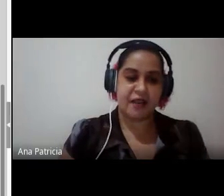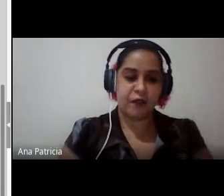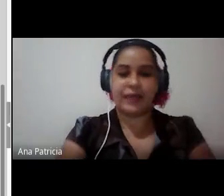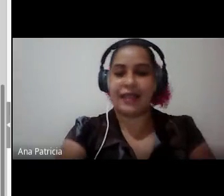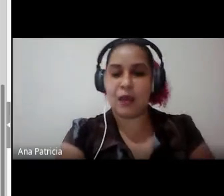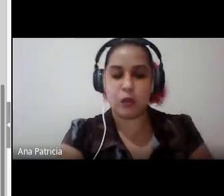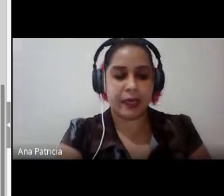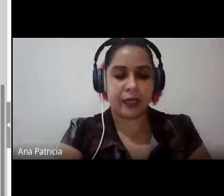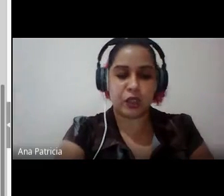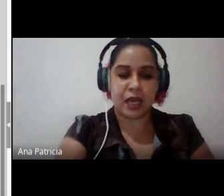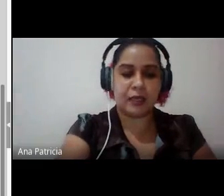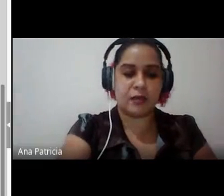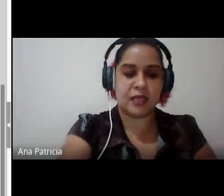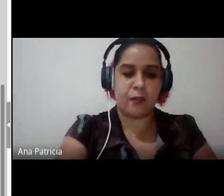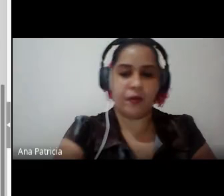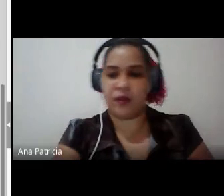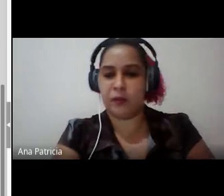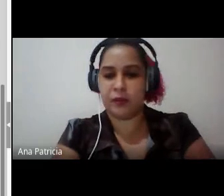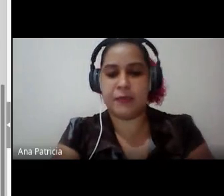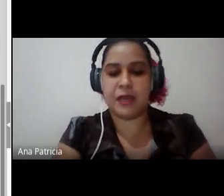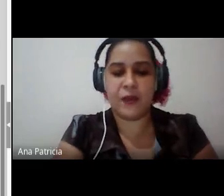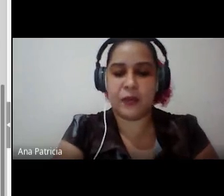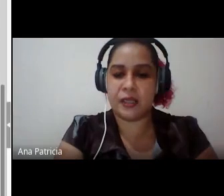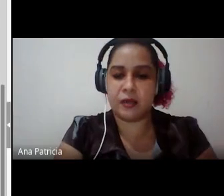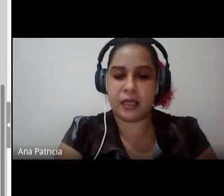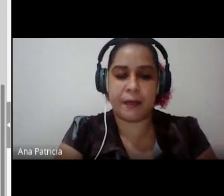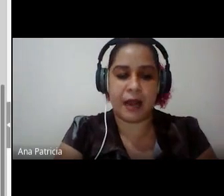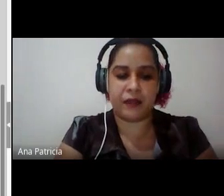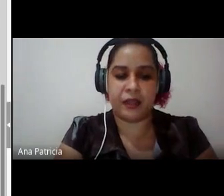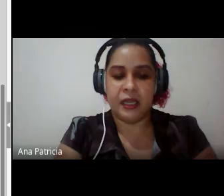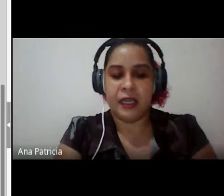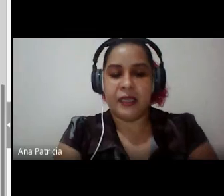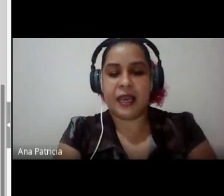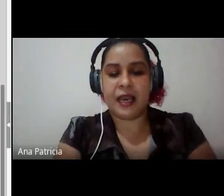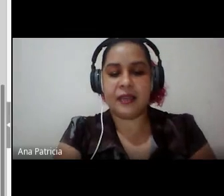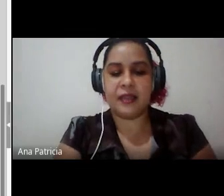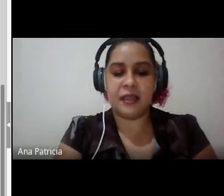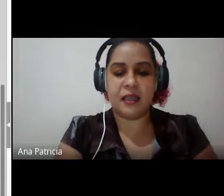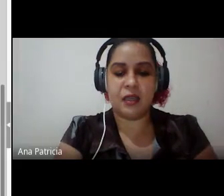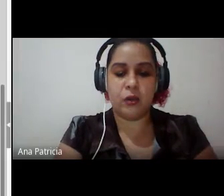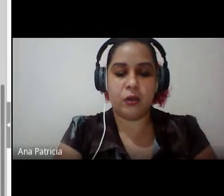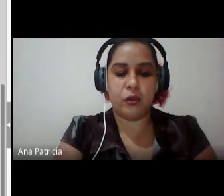datilologia. Eu vou botar até o nome aqui no chat, que eu sei que o pessoal sempre tem dificuldade de escutar essa palavra.